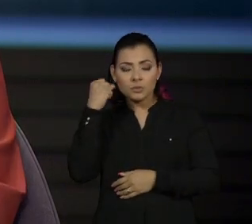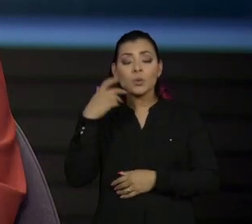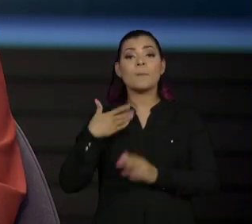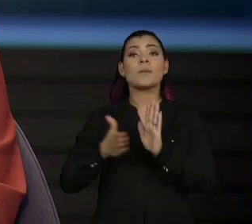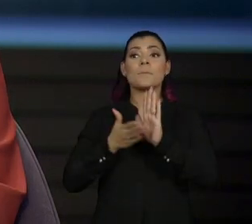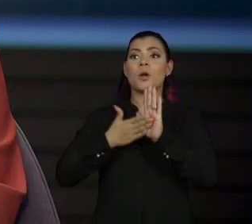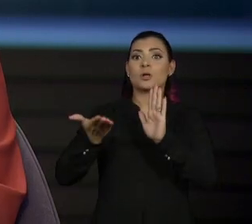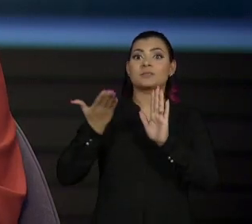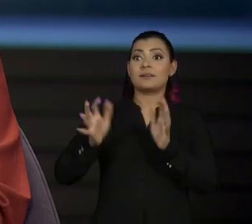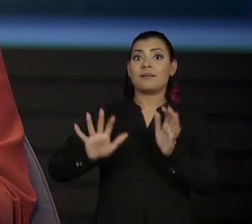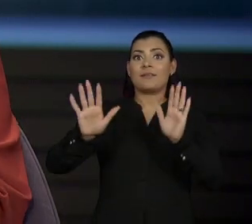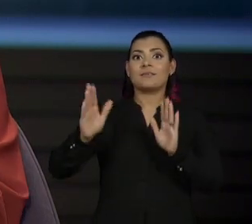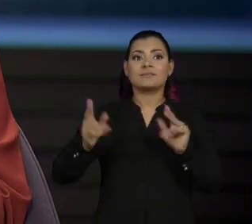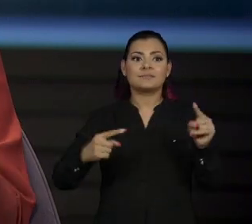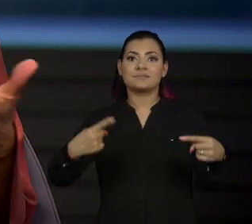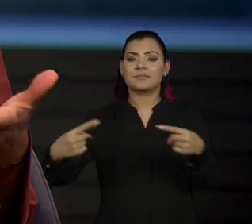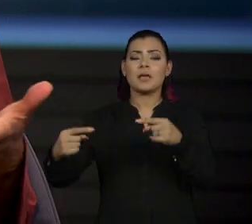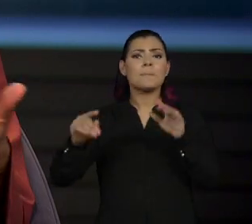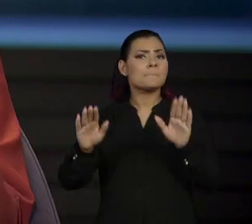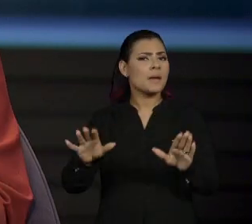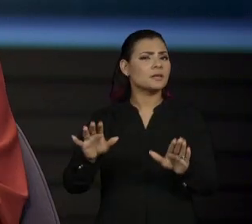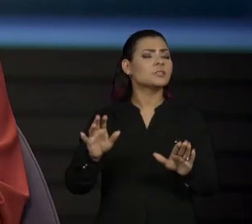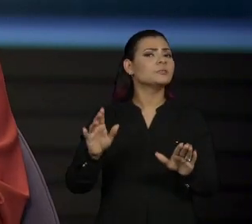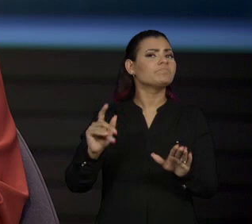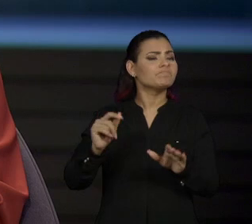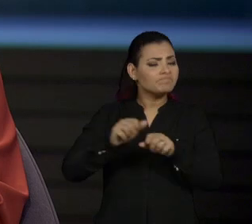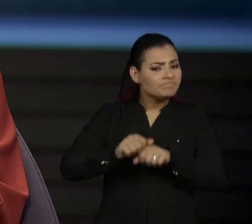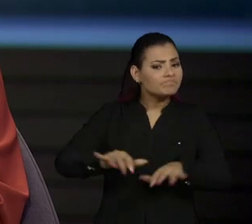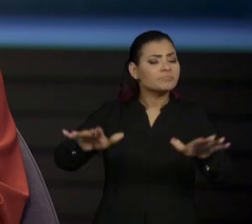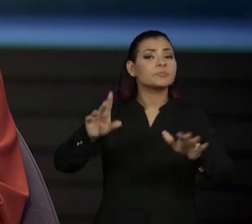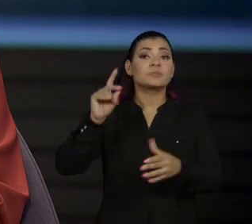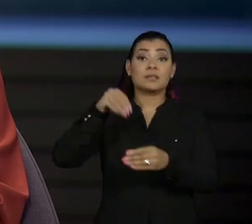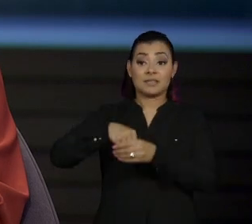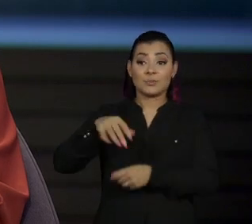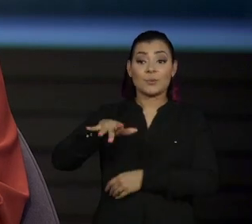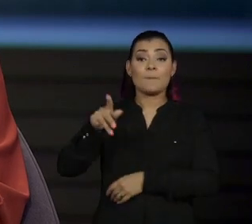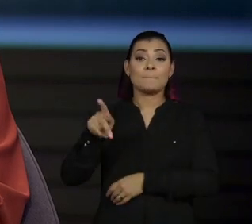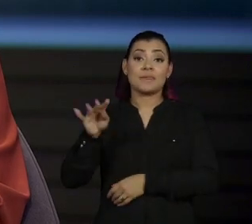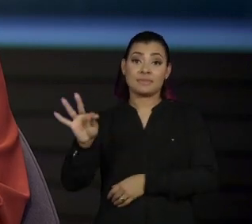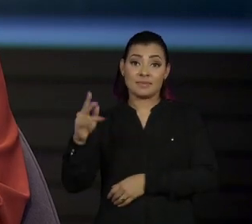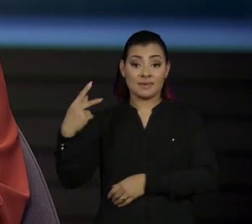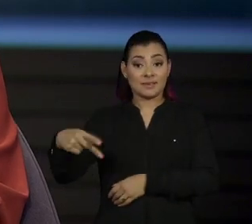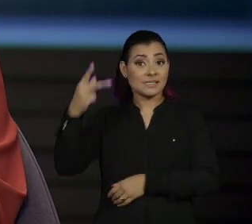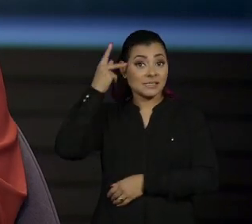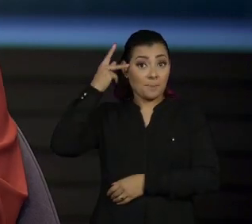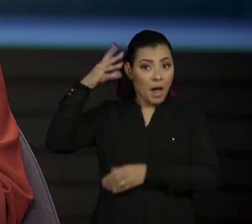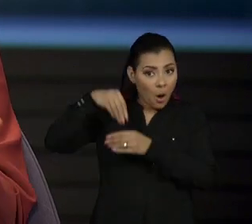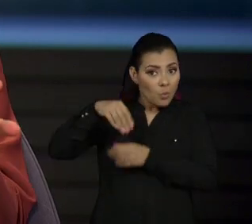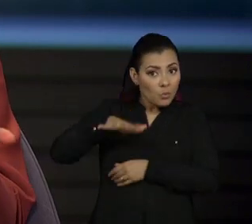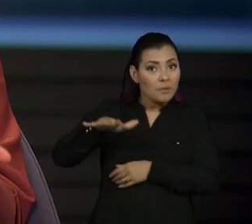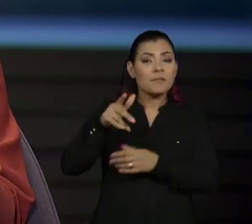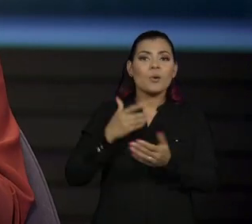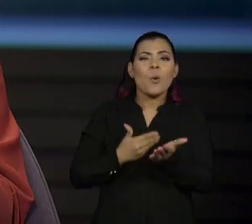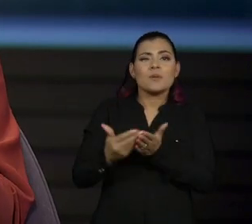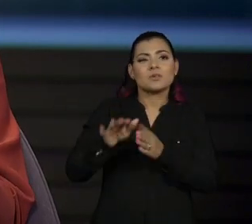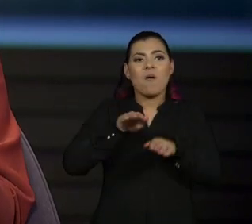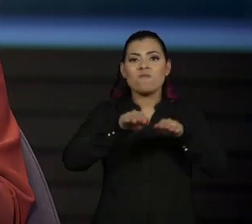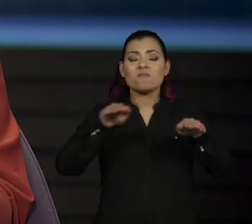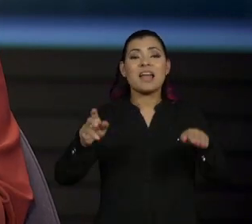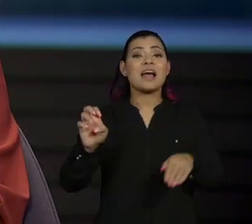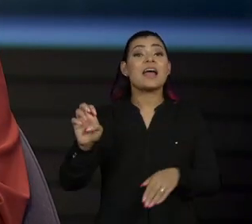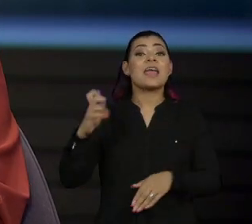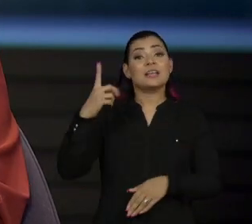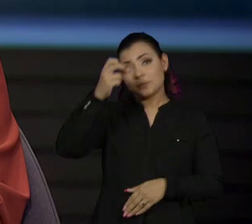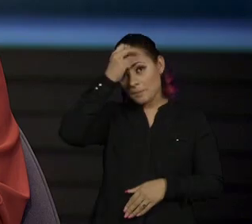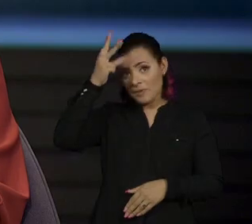propôs essa discussão, mas ela ganhou algum eco dentro do PT paulista, do PT paulistano. Alas ligadas, por exemplo, ao